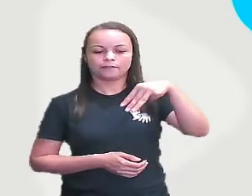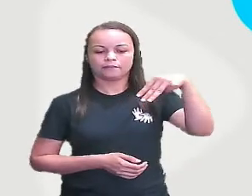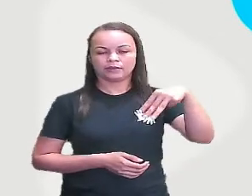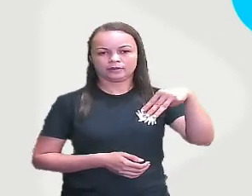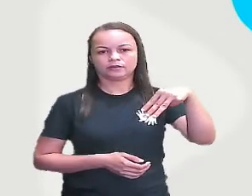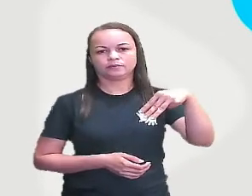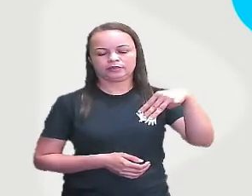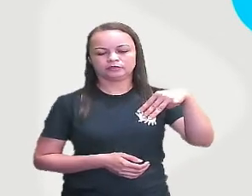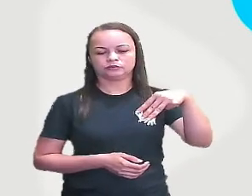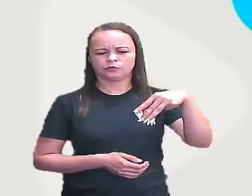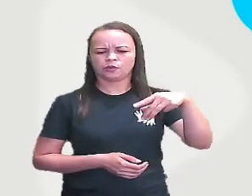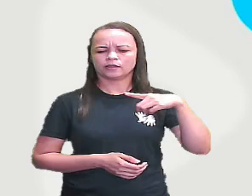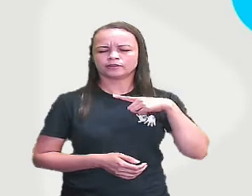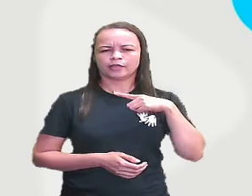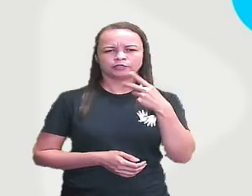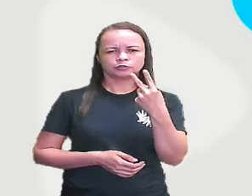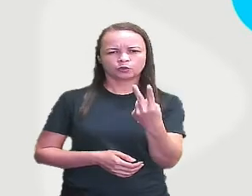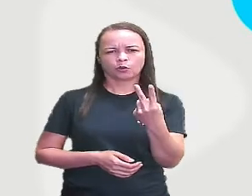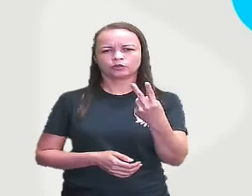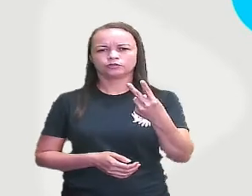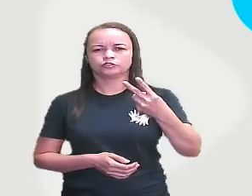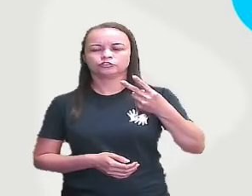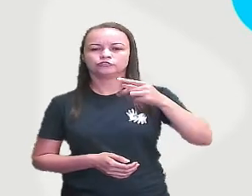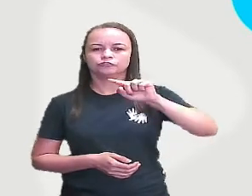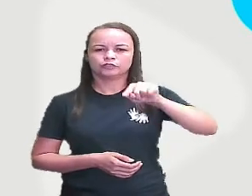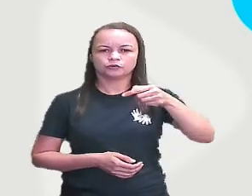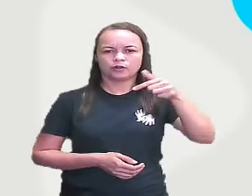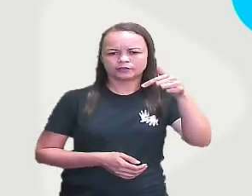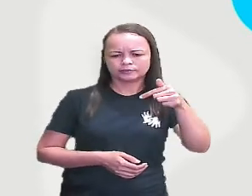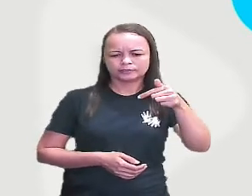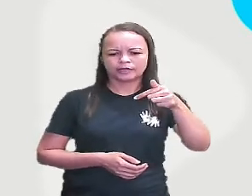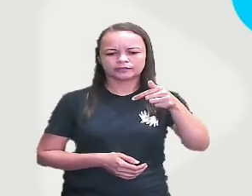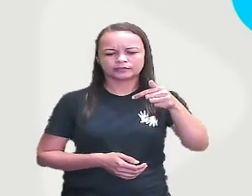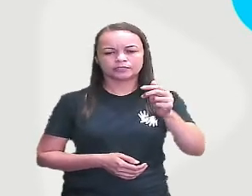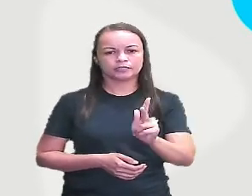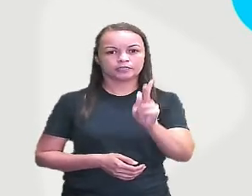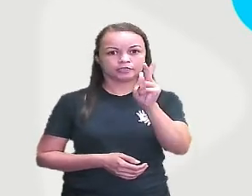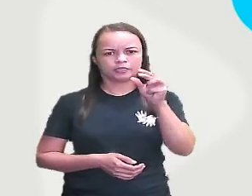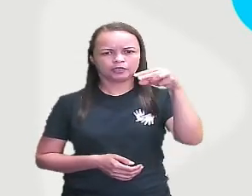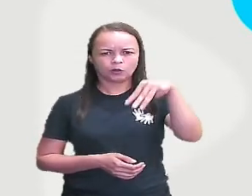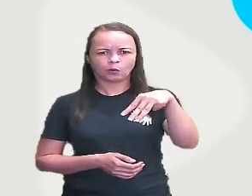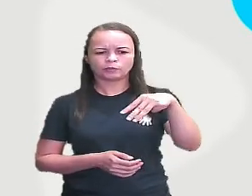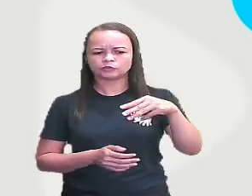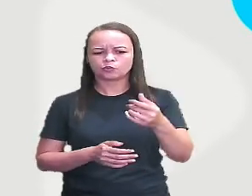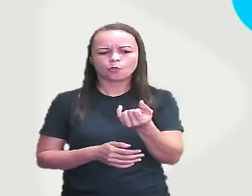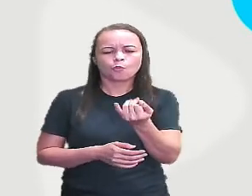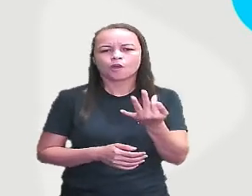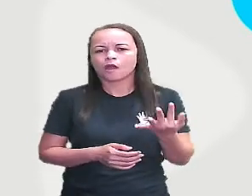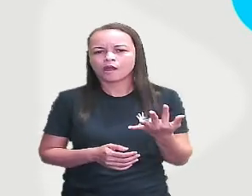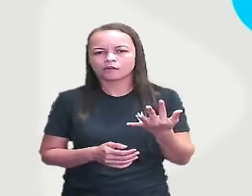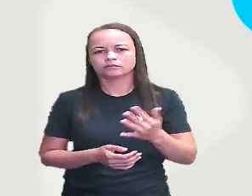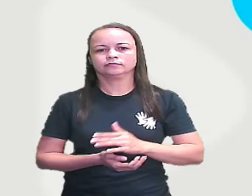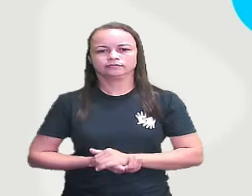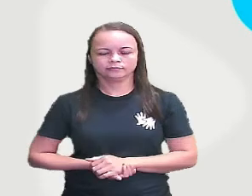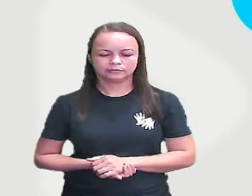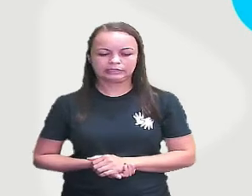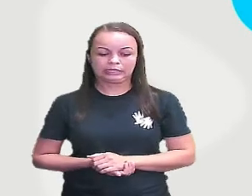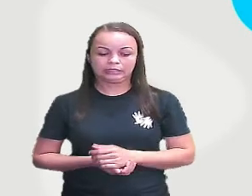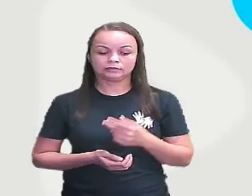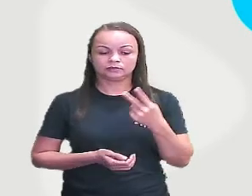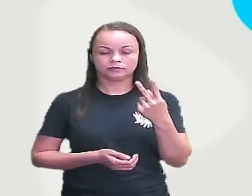milímetros há em 2,7 quilômetros? O 2,7